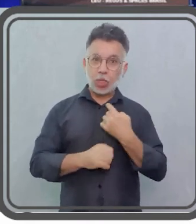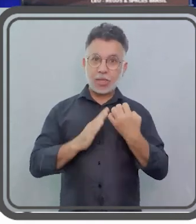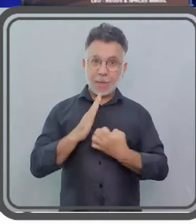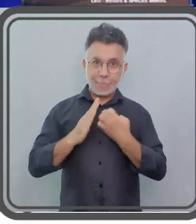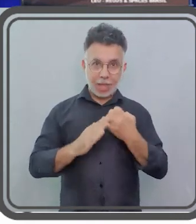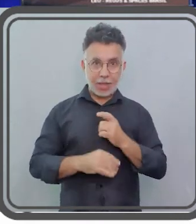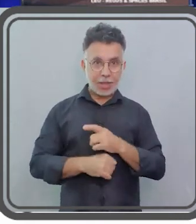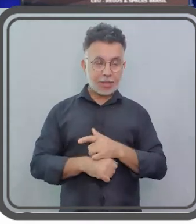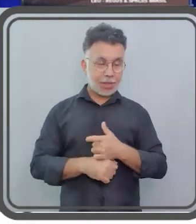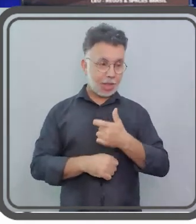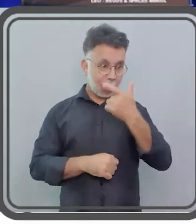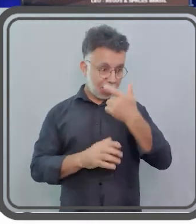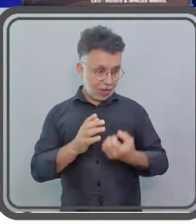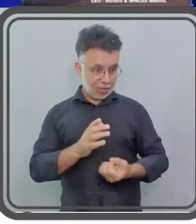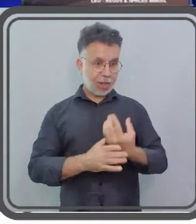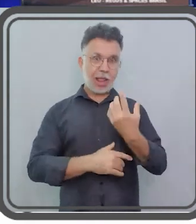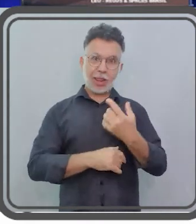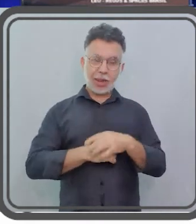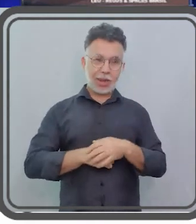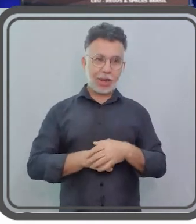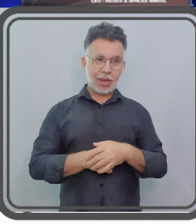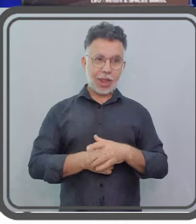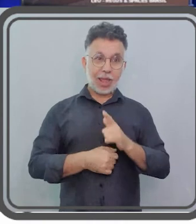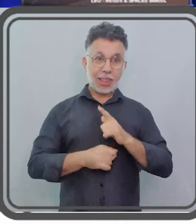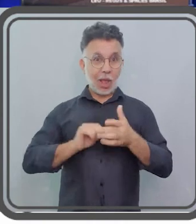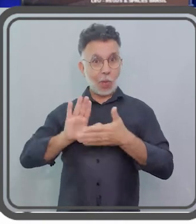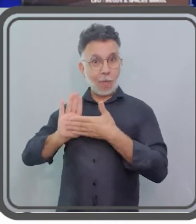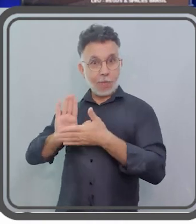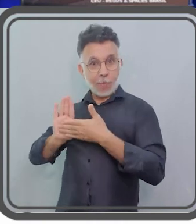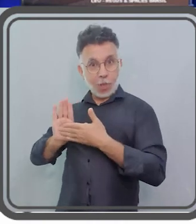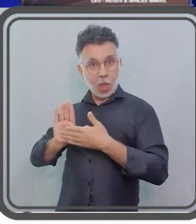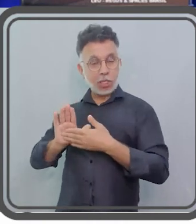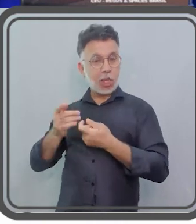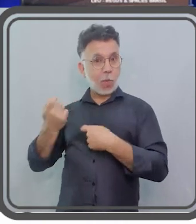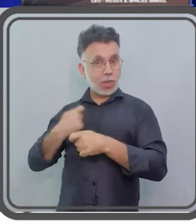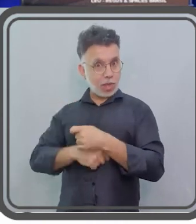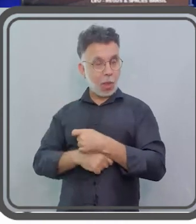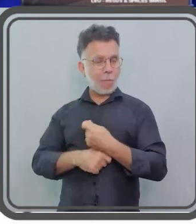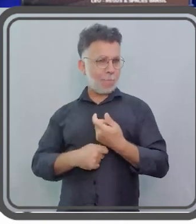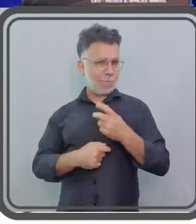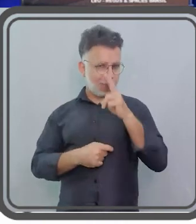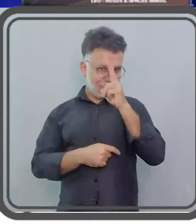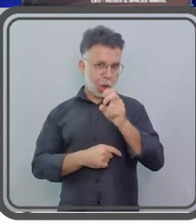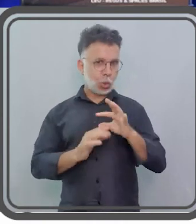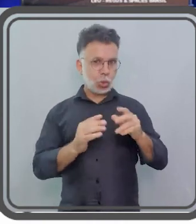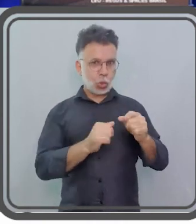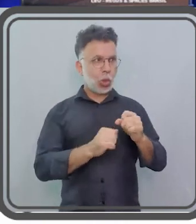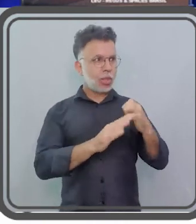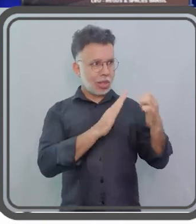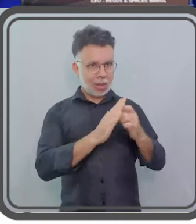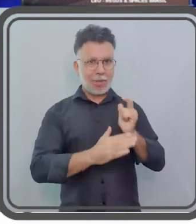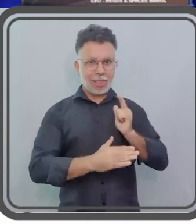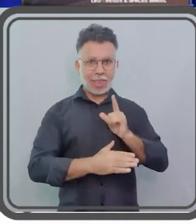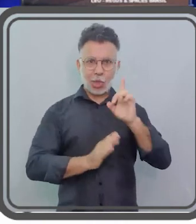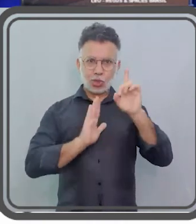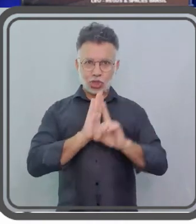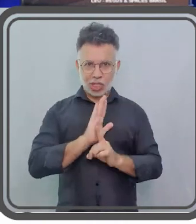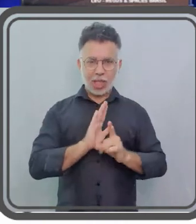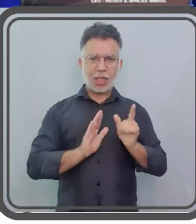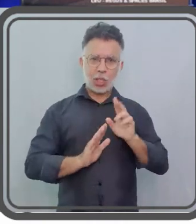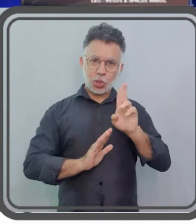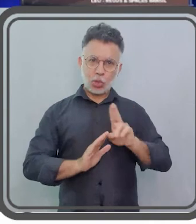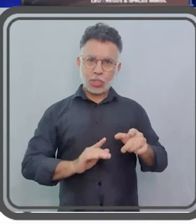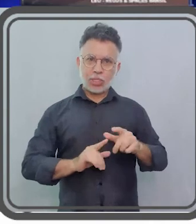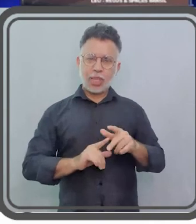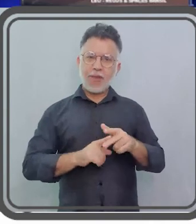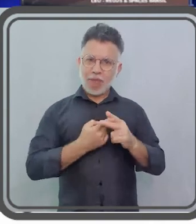por ser lançamento, está com uma proposta comercial bem agressiva. Todas as empresas têm direito a testar a ferramenta sem